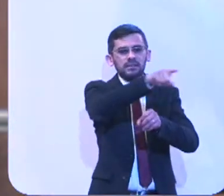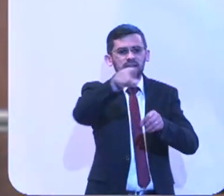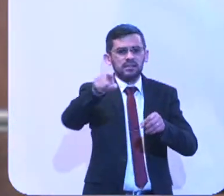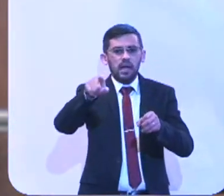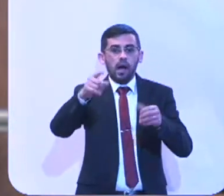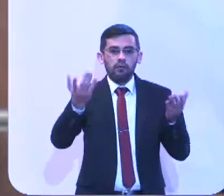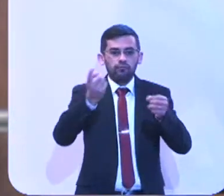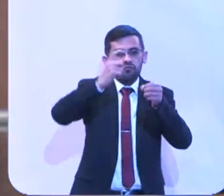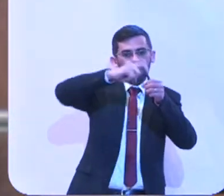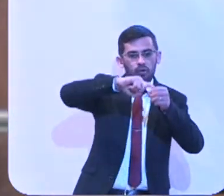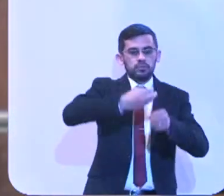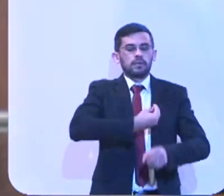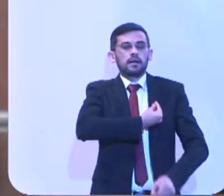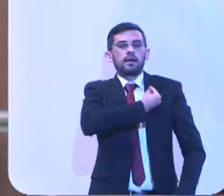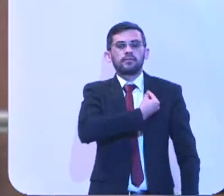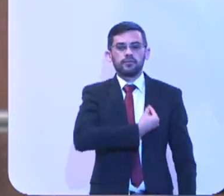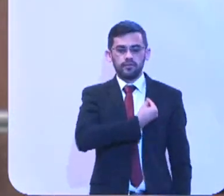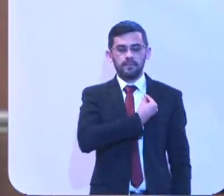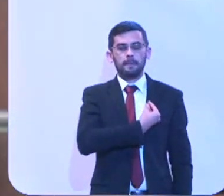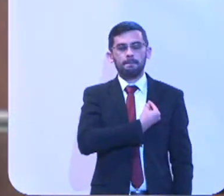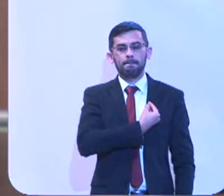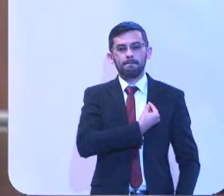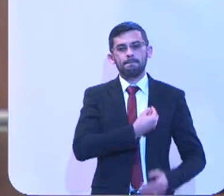mortos para que vivam.